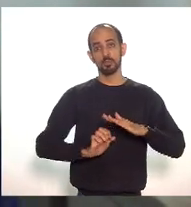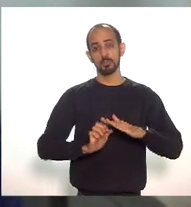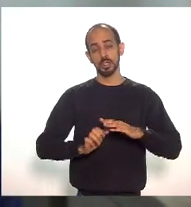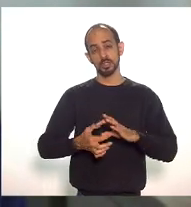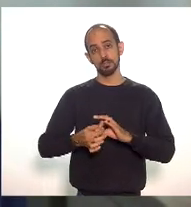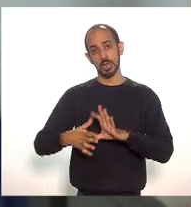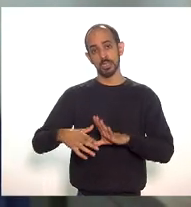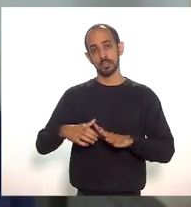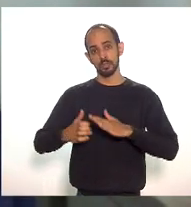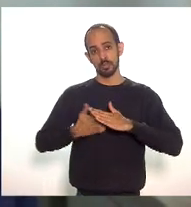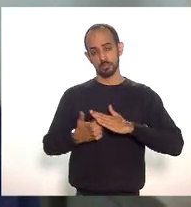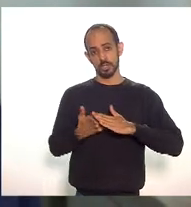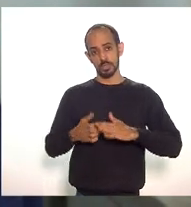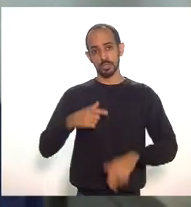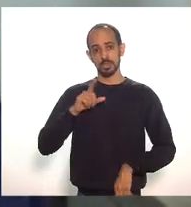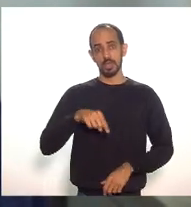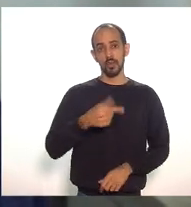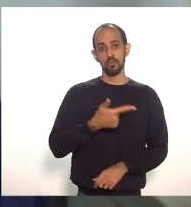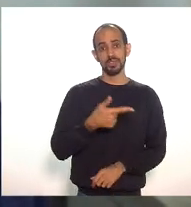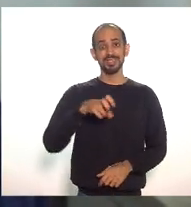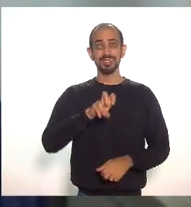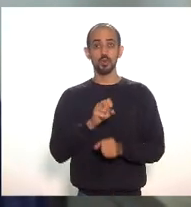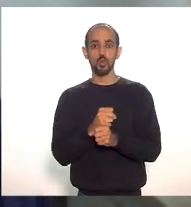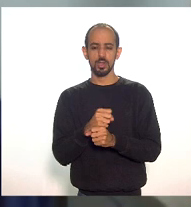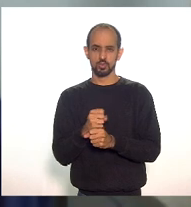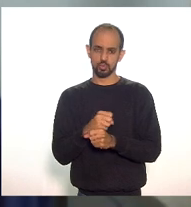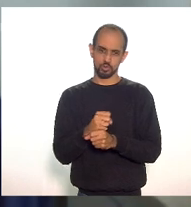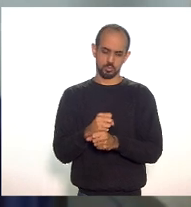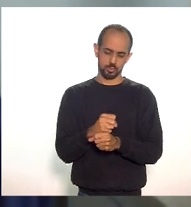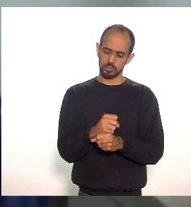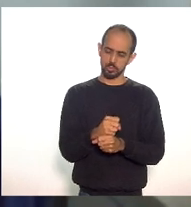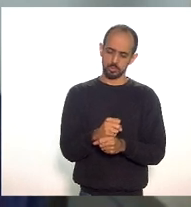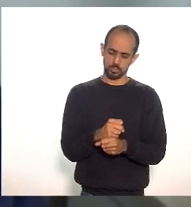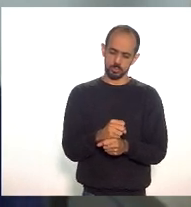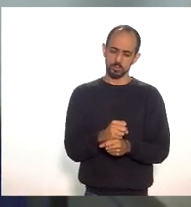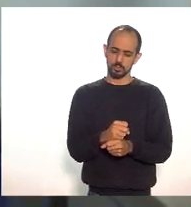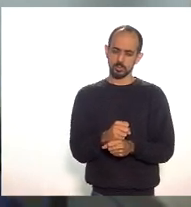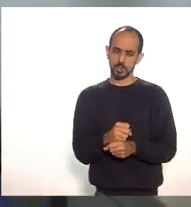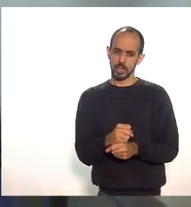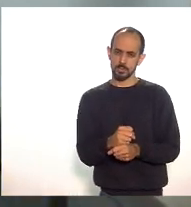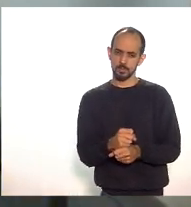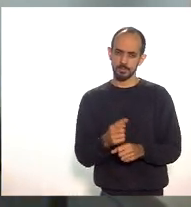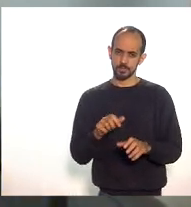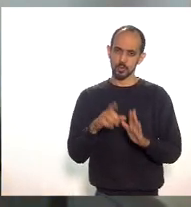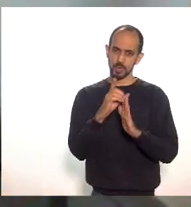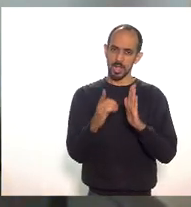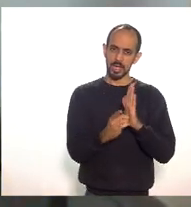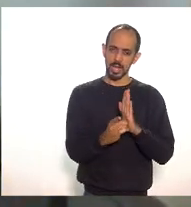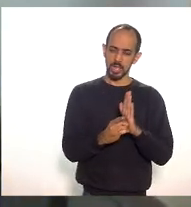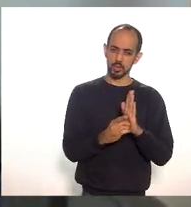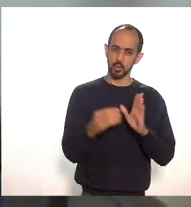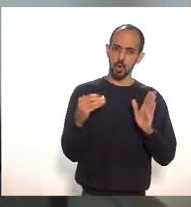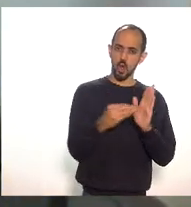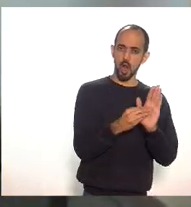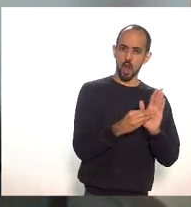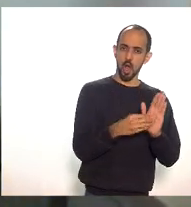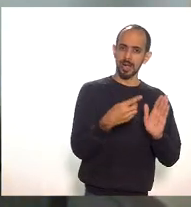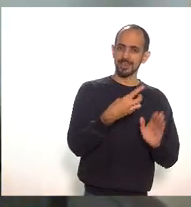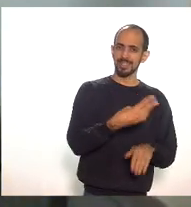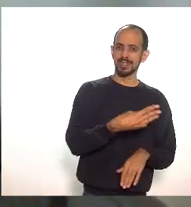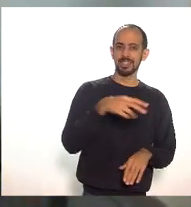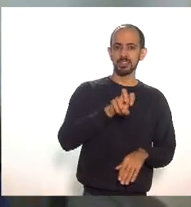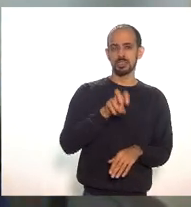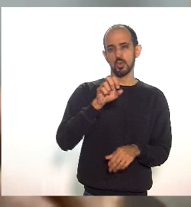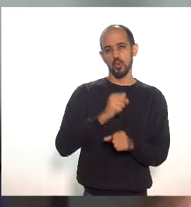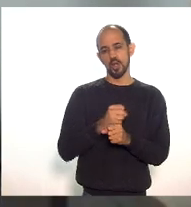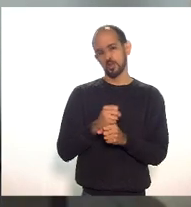decidi ali que o prazo é de 25 anos e o decreto coloque 35